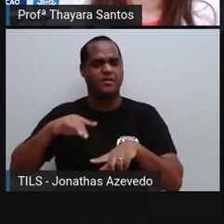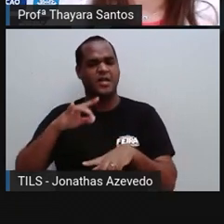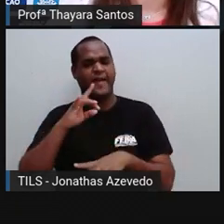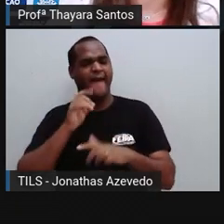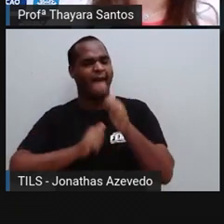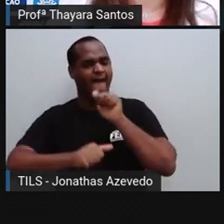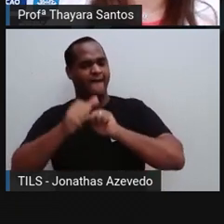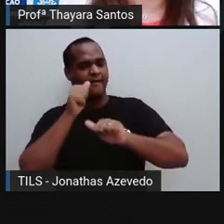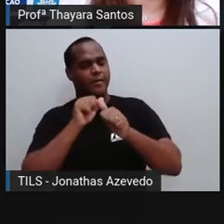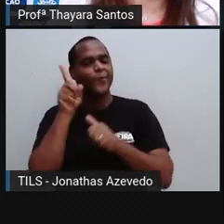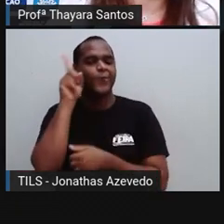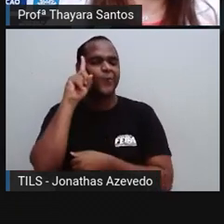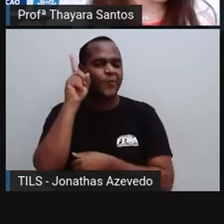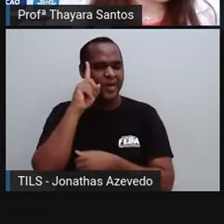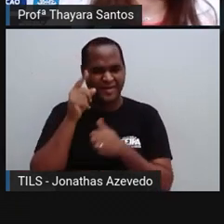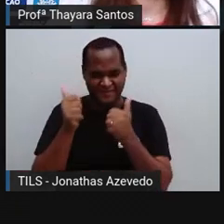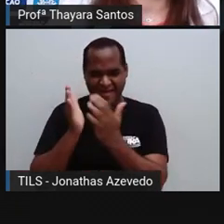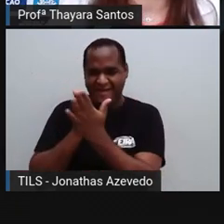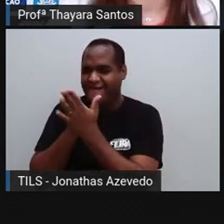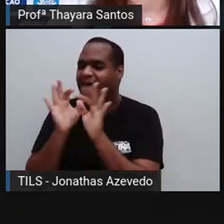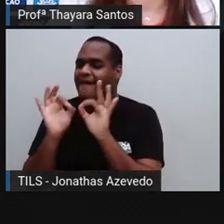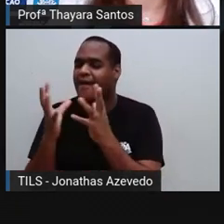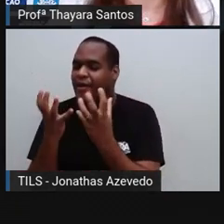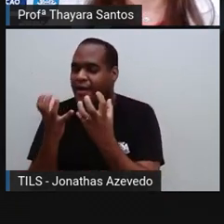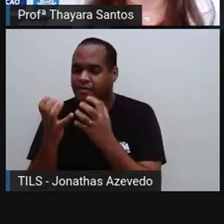mundo faz que tem que ir por esse caminho também.